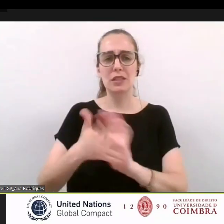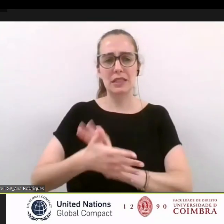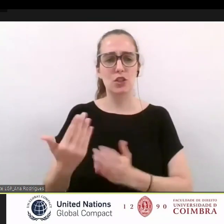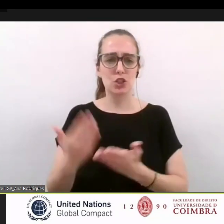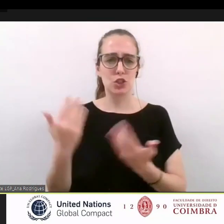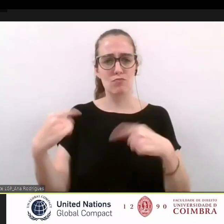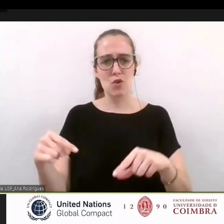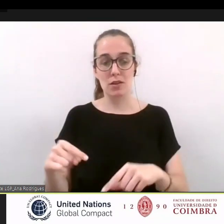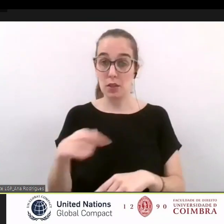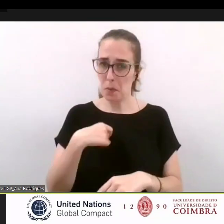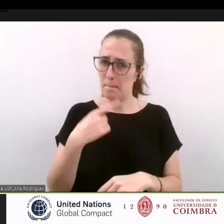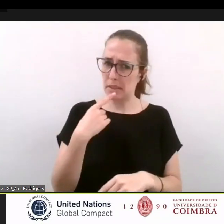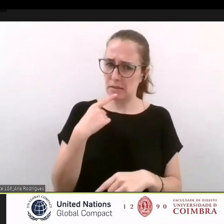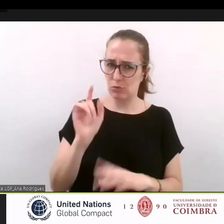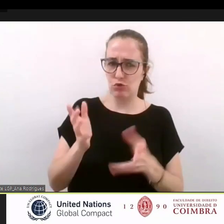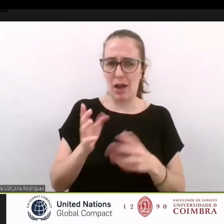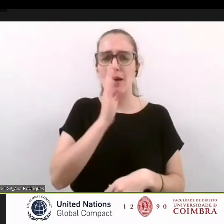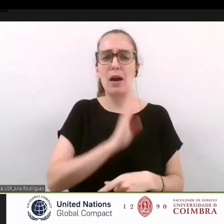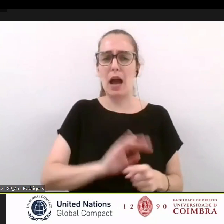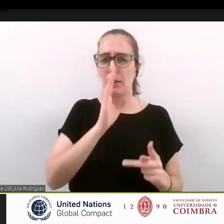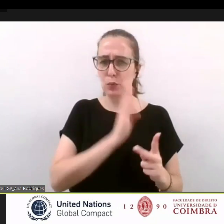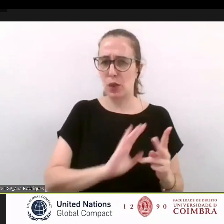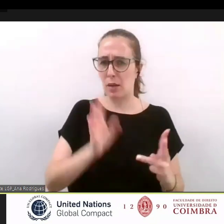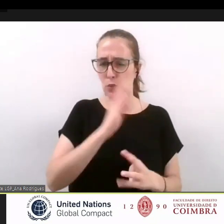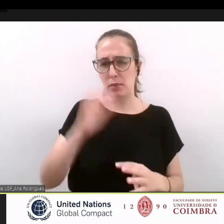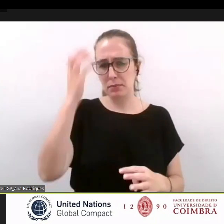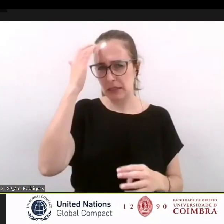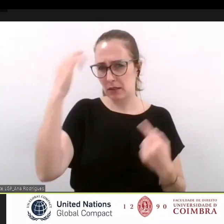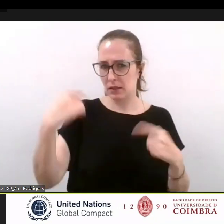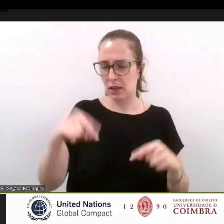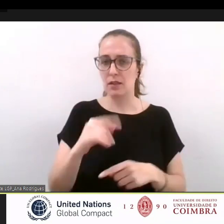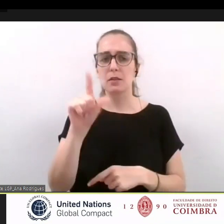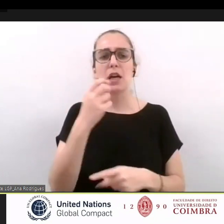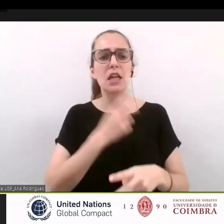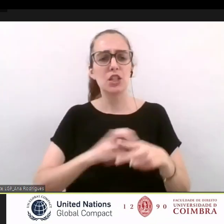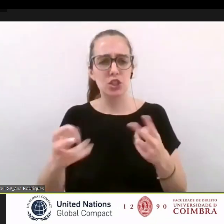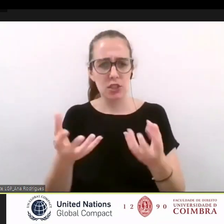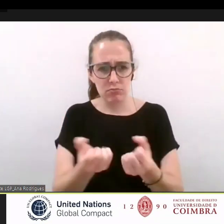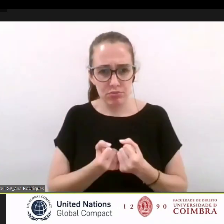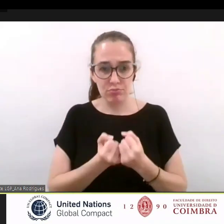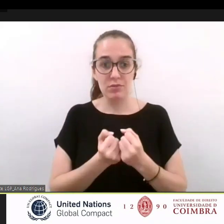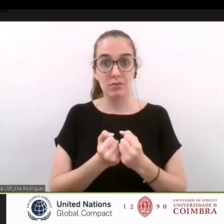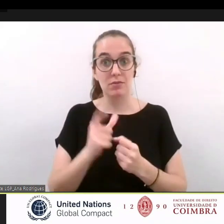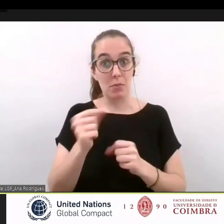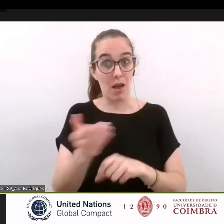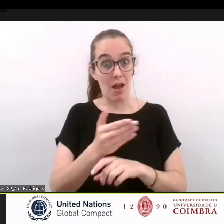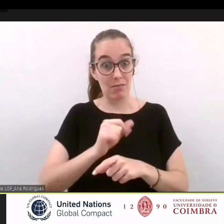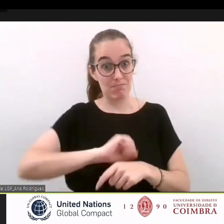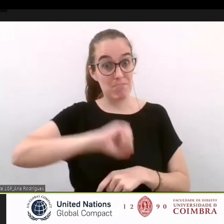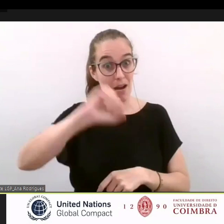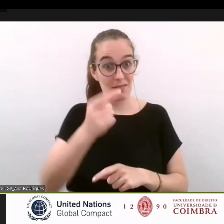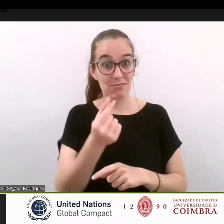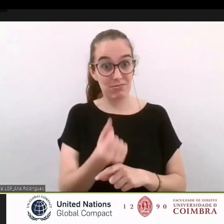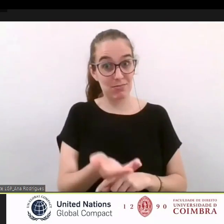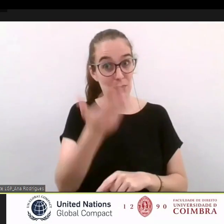facto já entrou muito na nossa mentalidade. Poupar energia ainda entrou mais, porque, enfim, quando nos toca no bolso é